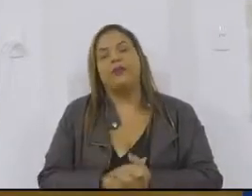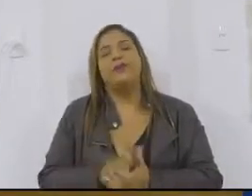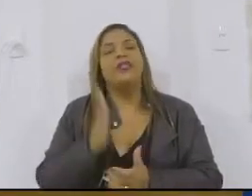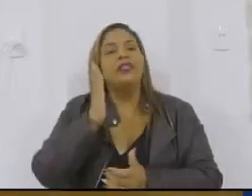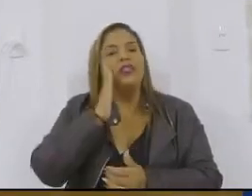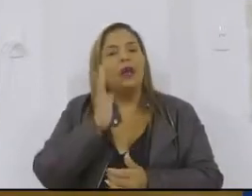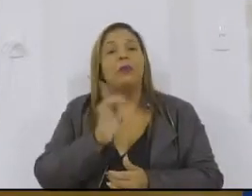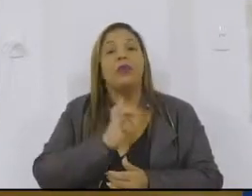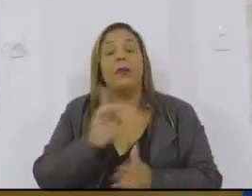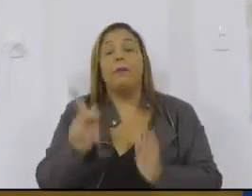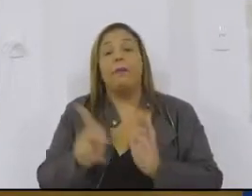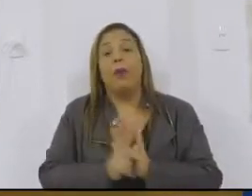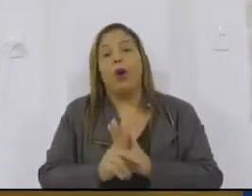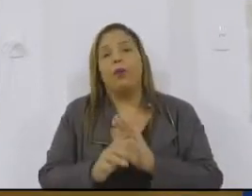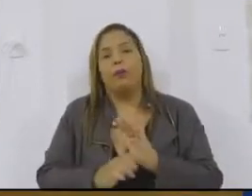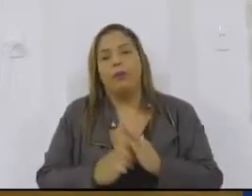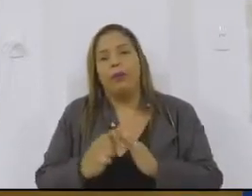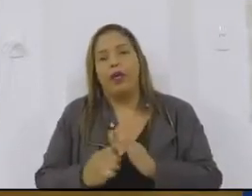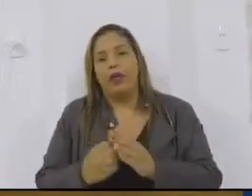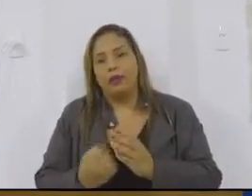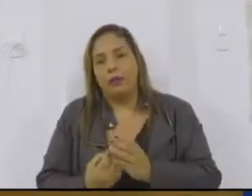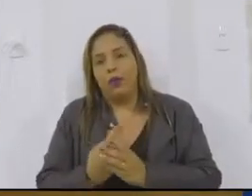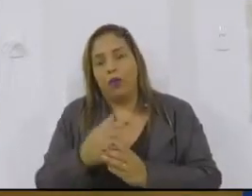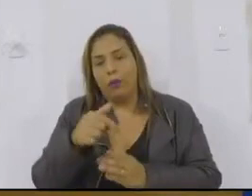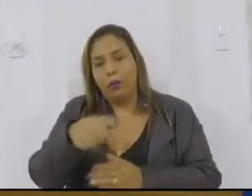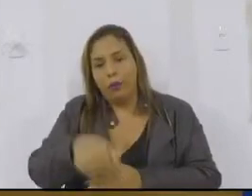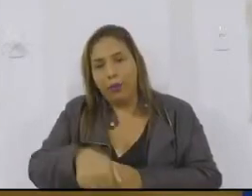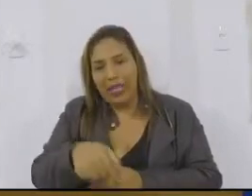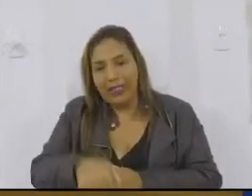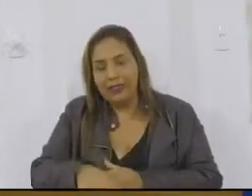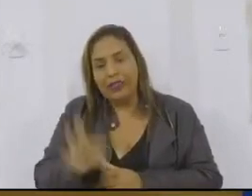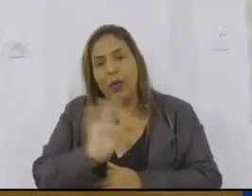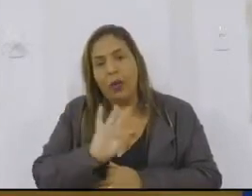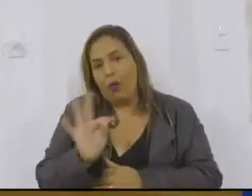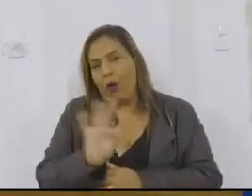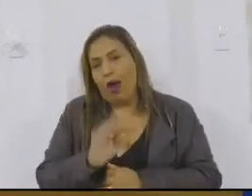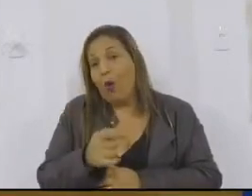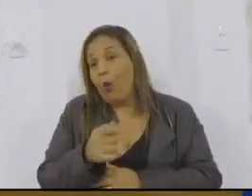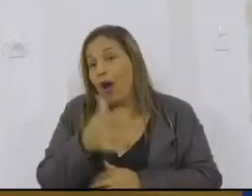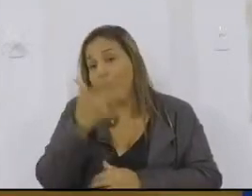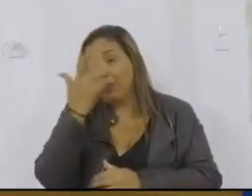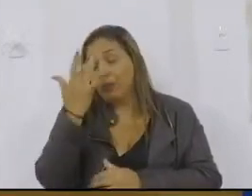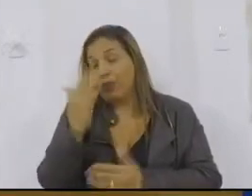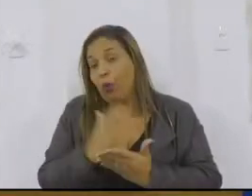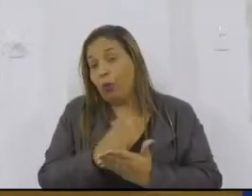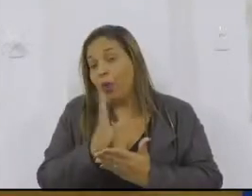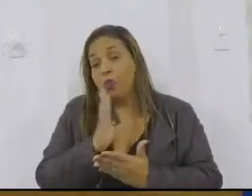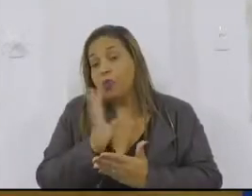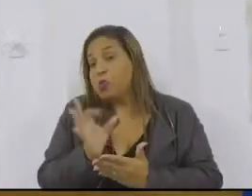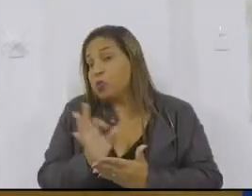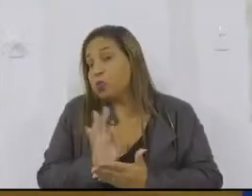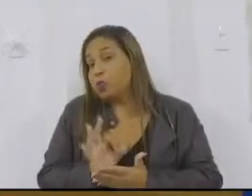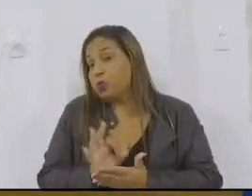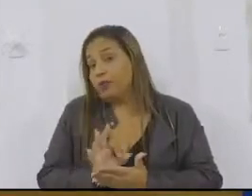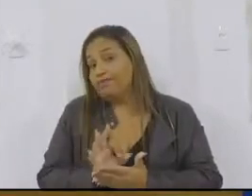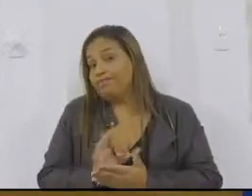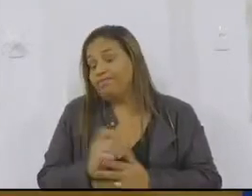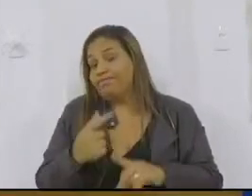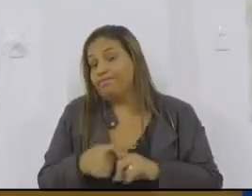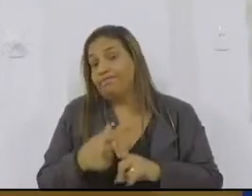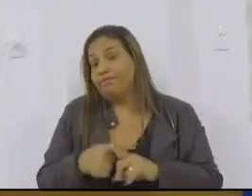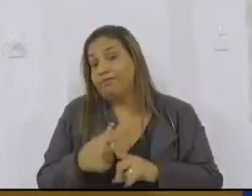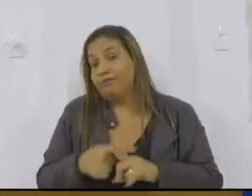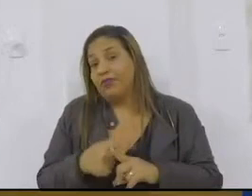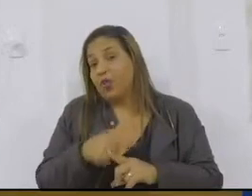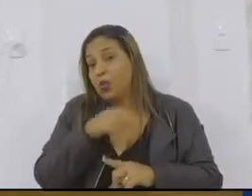de esgoto. Quase ninguém tem conhecimento, né, dessa estação de tratamento, que infelizmente ficou sucateada